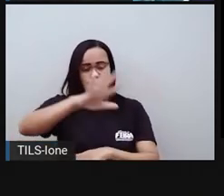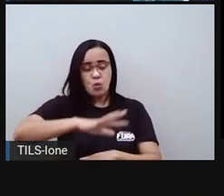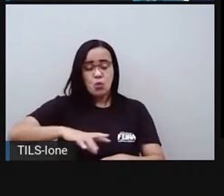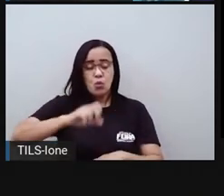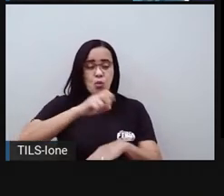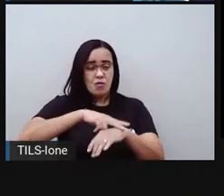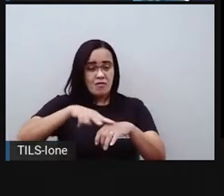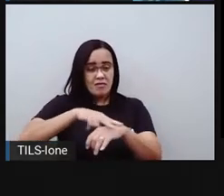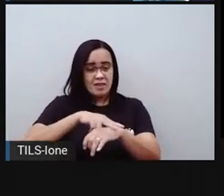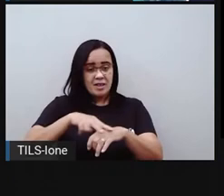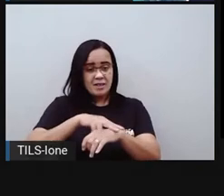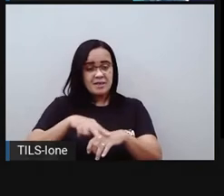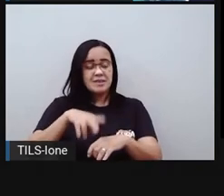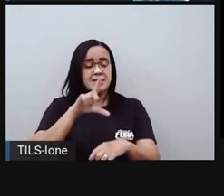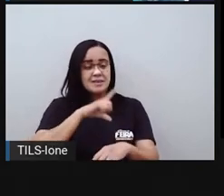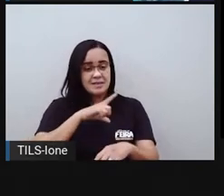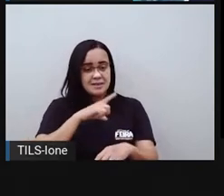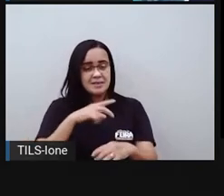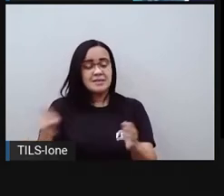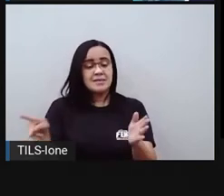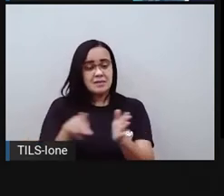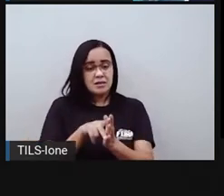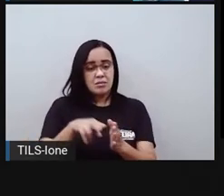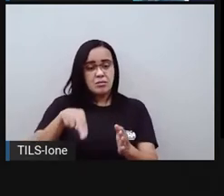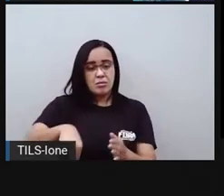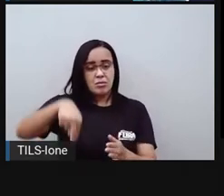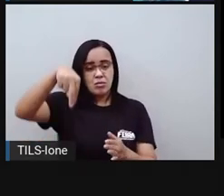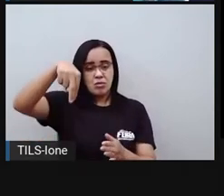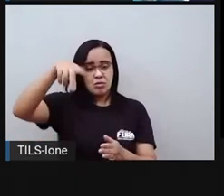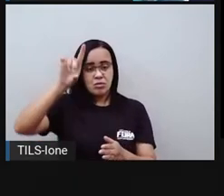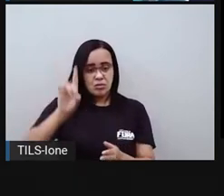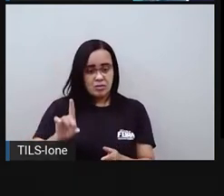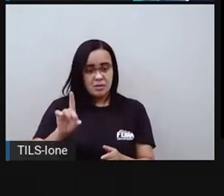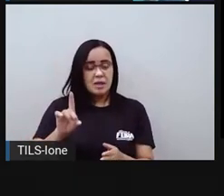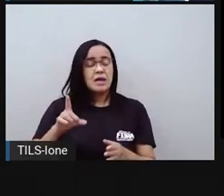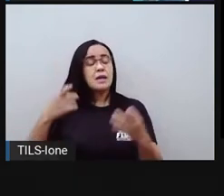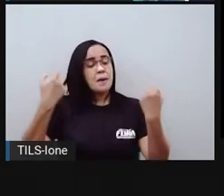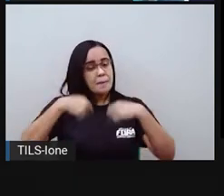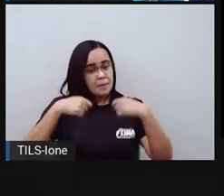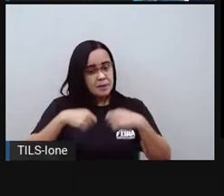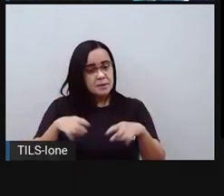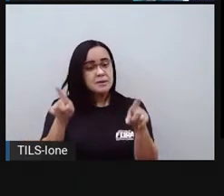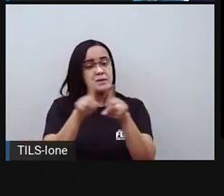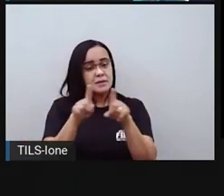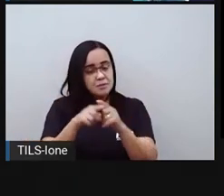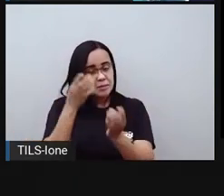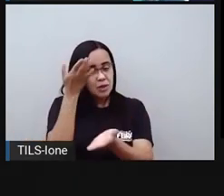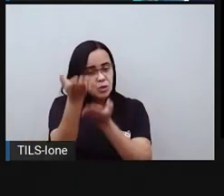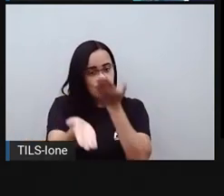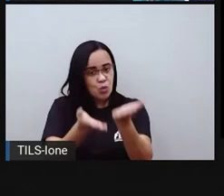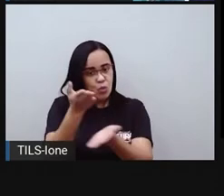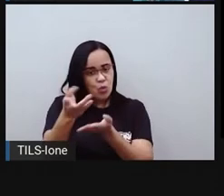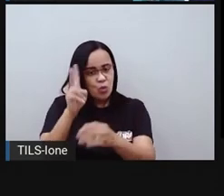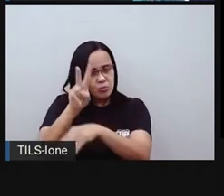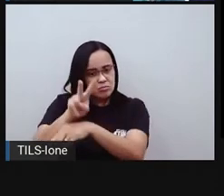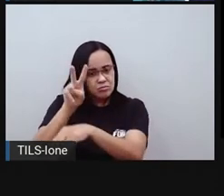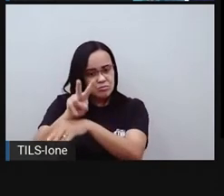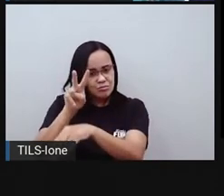do Nordeste, assim como a arara, precisamos cuidar muito, muito bem dele.